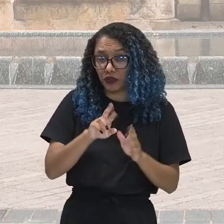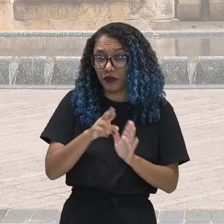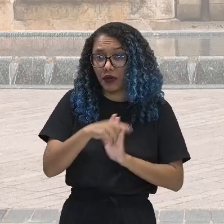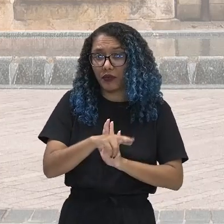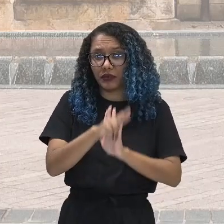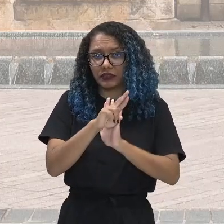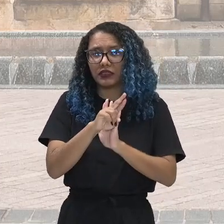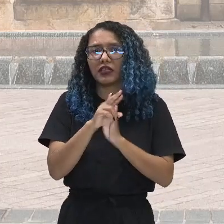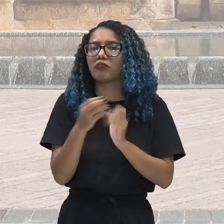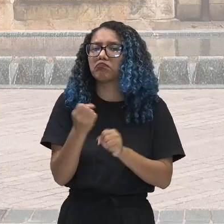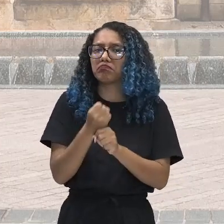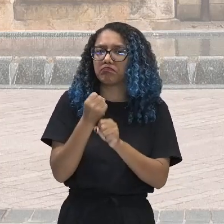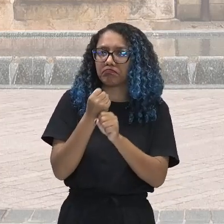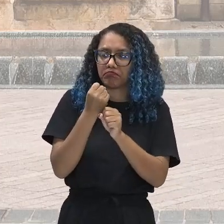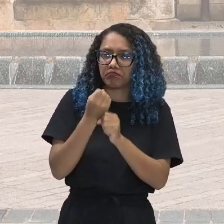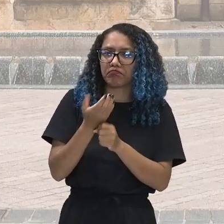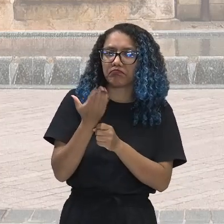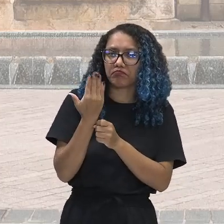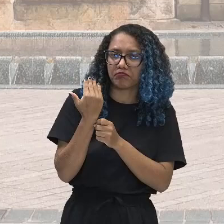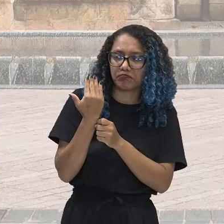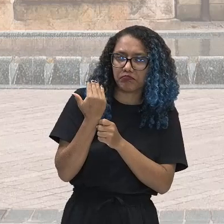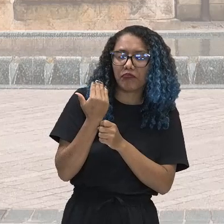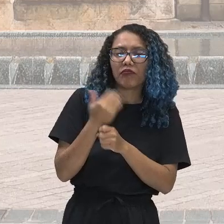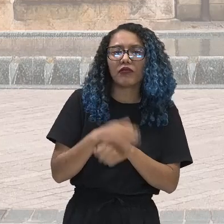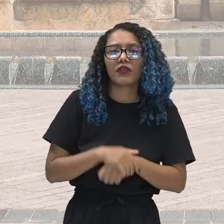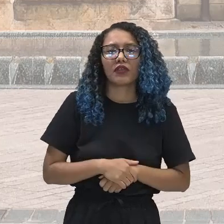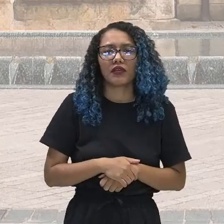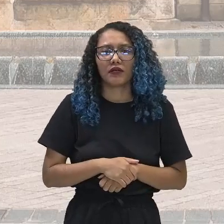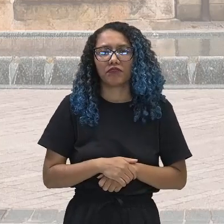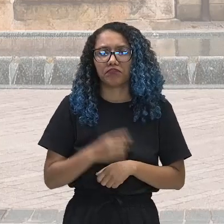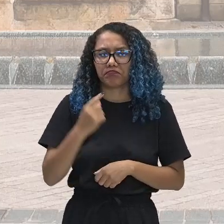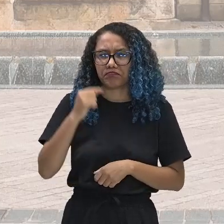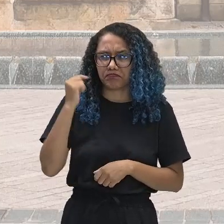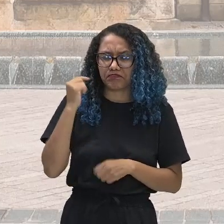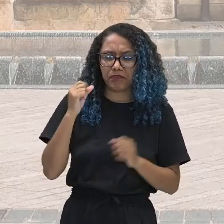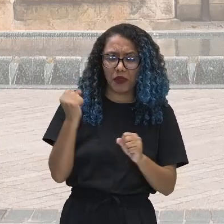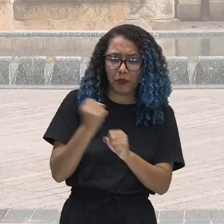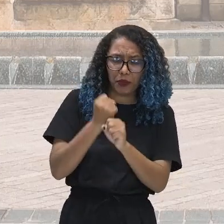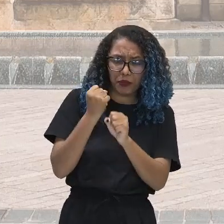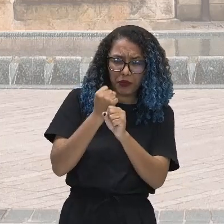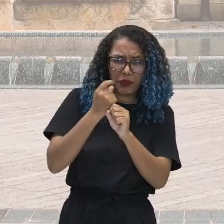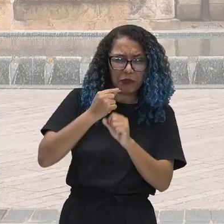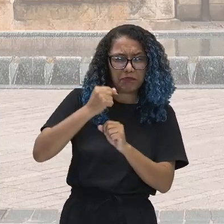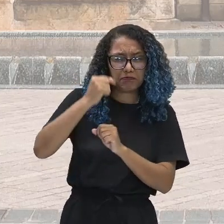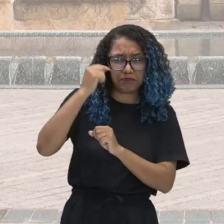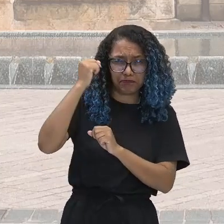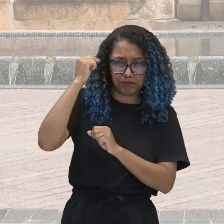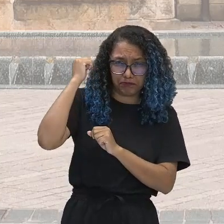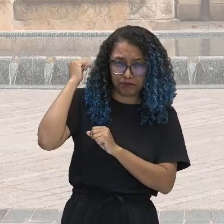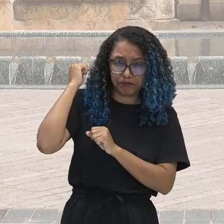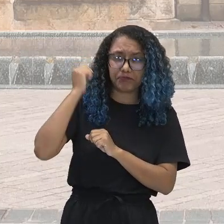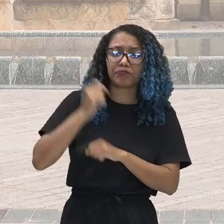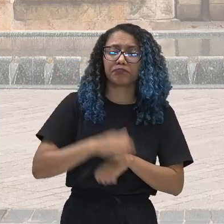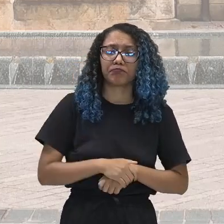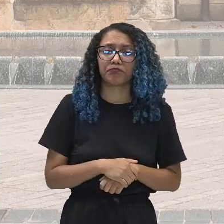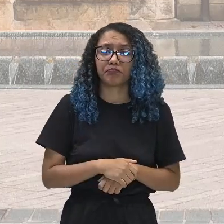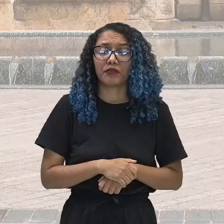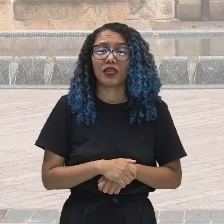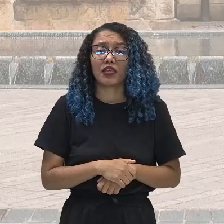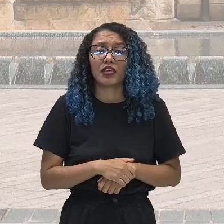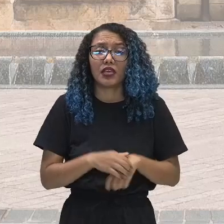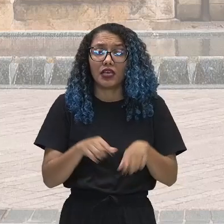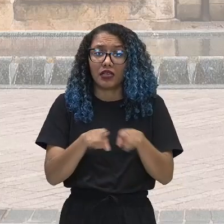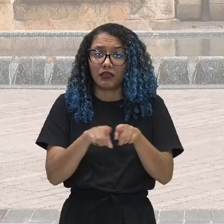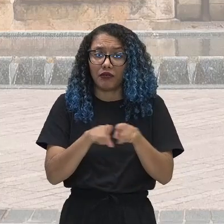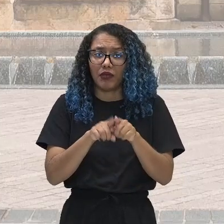antiga. O momento em que ele foi construído foi há muito tempo atrás. E quero dizer que nós